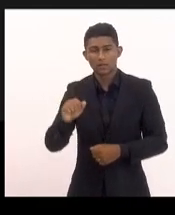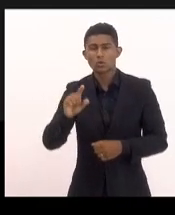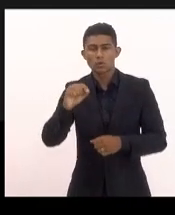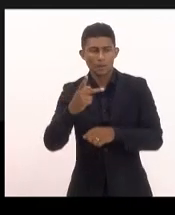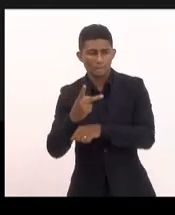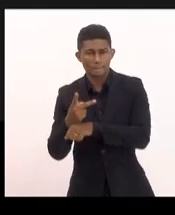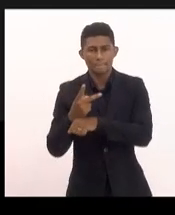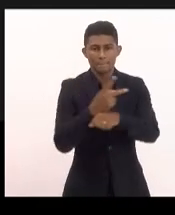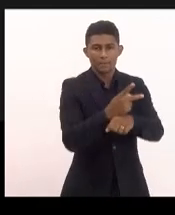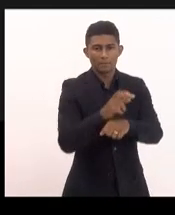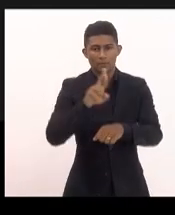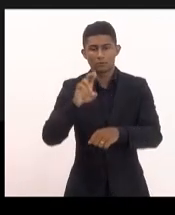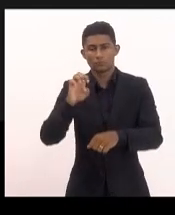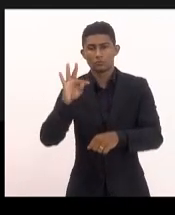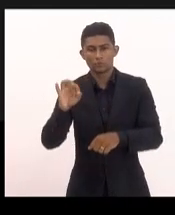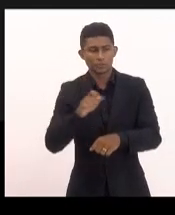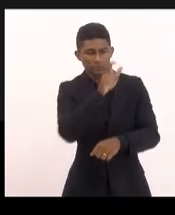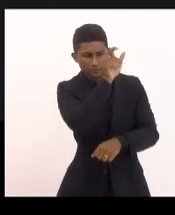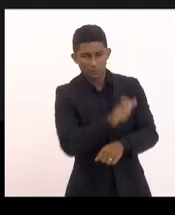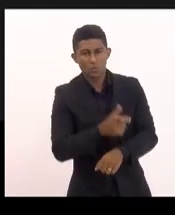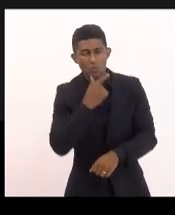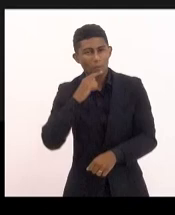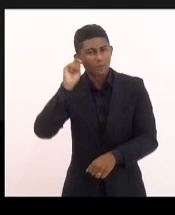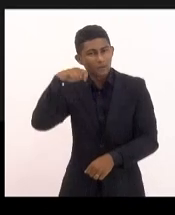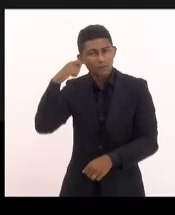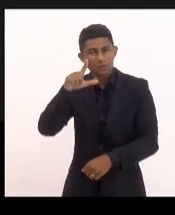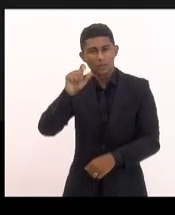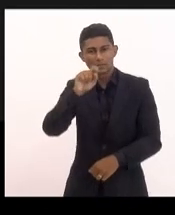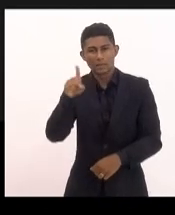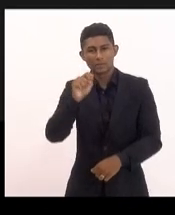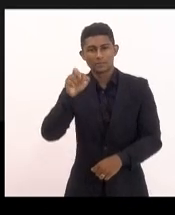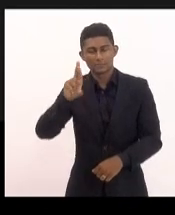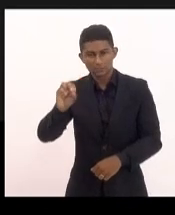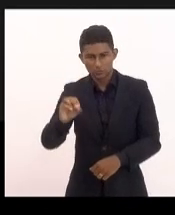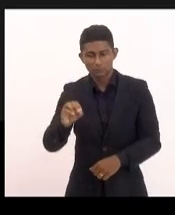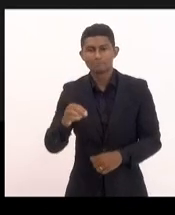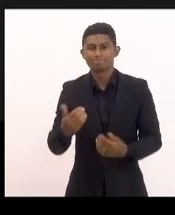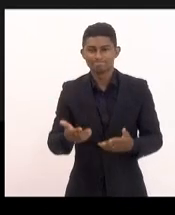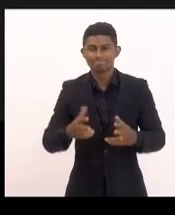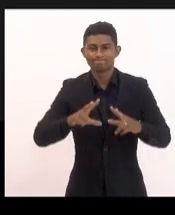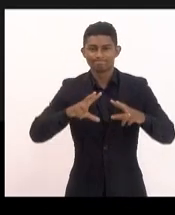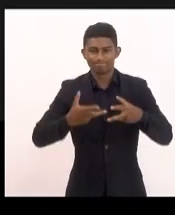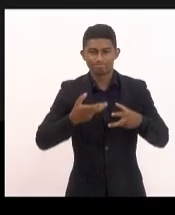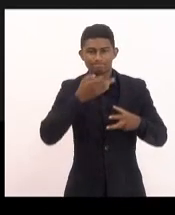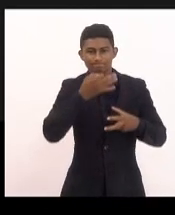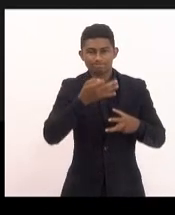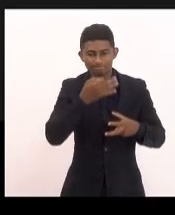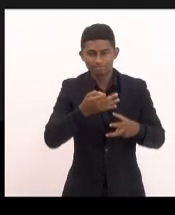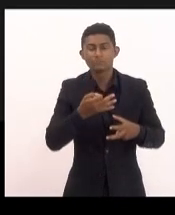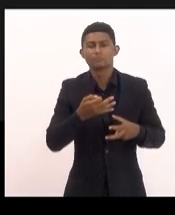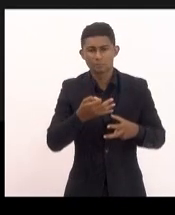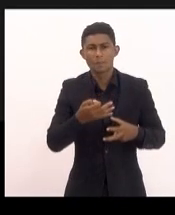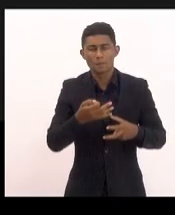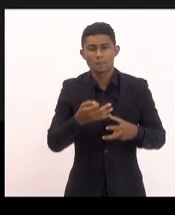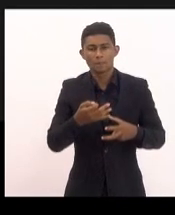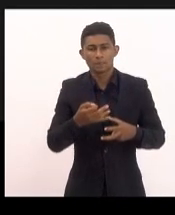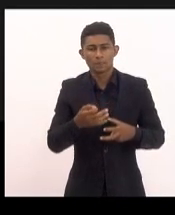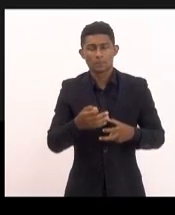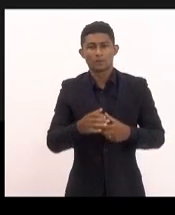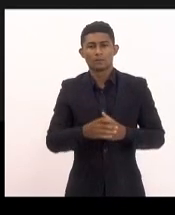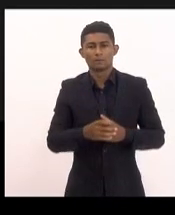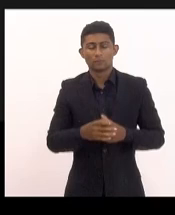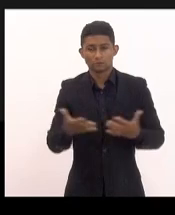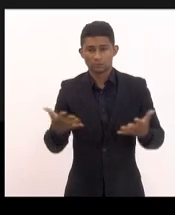Ruth de Souza para Lázaro Ramos. Parecer da Comissão de Normas Internas e Proposições Externas, favorável, relator, deputado Chico Machado.